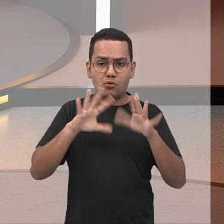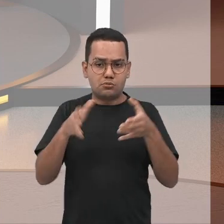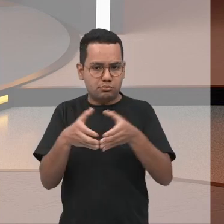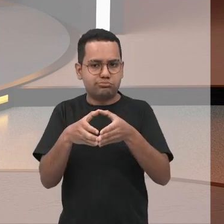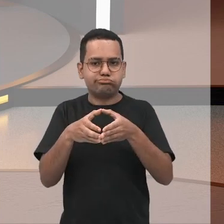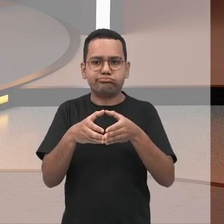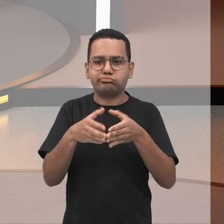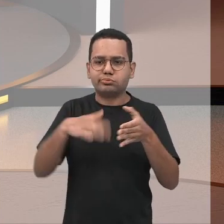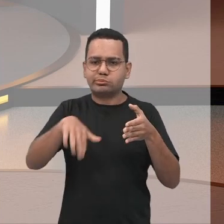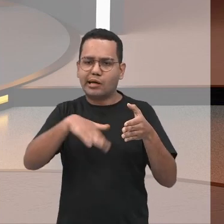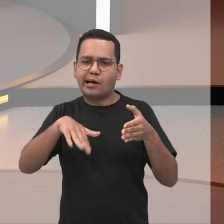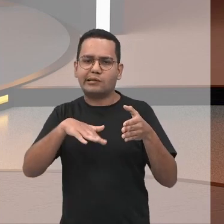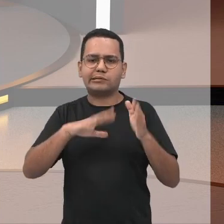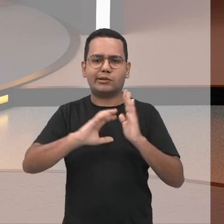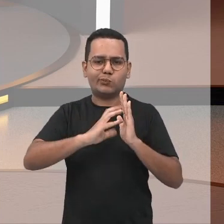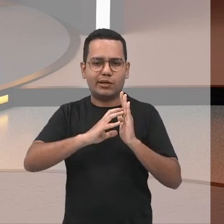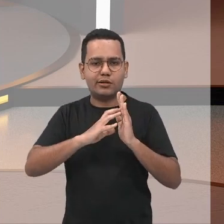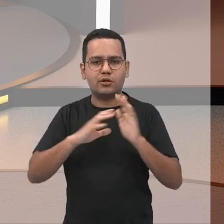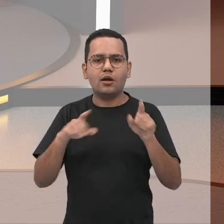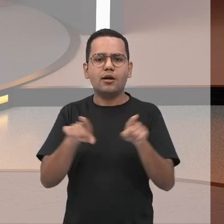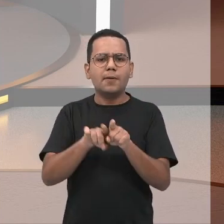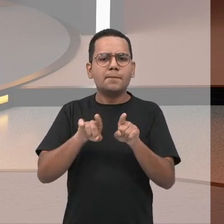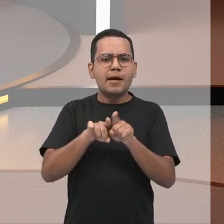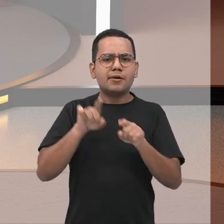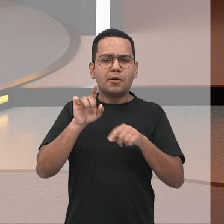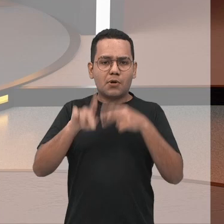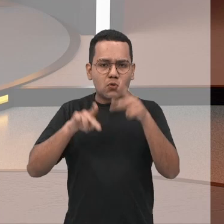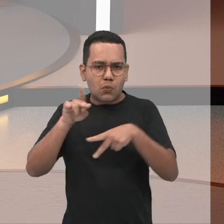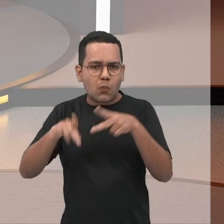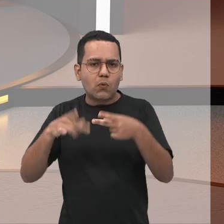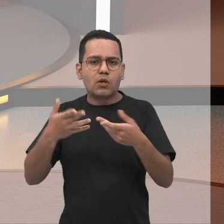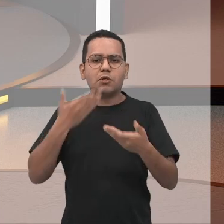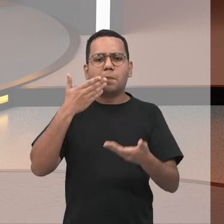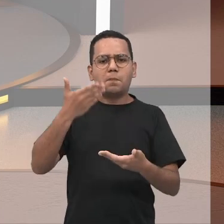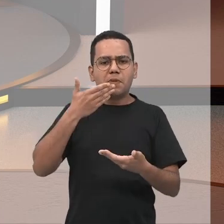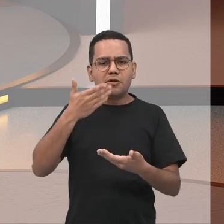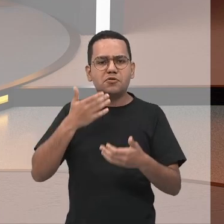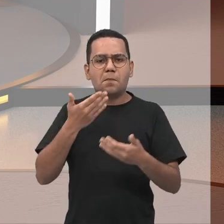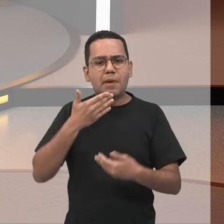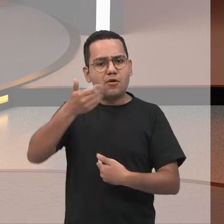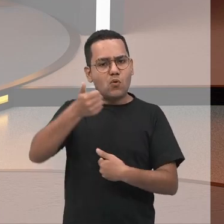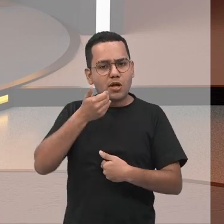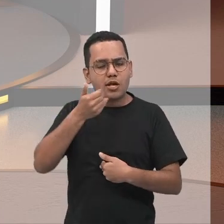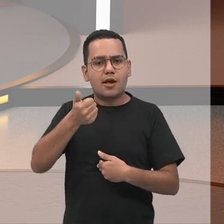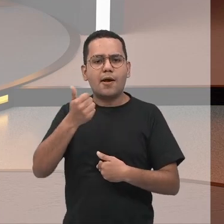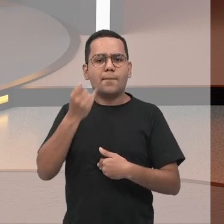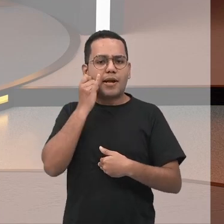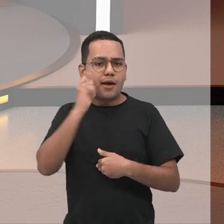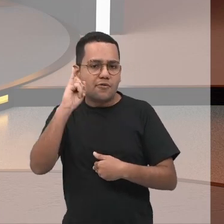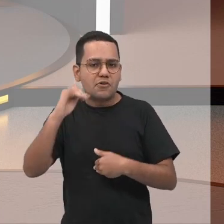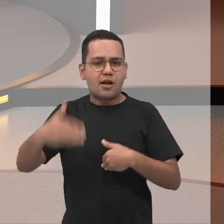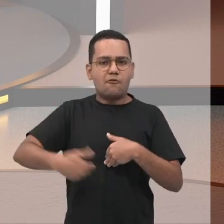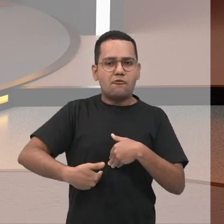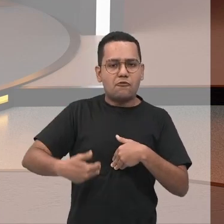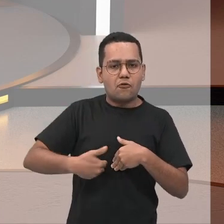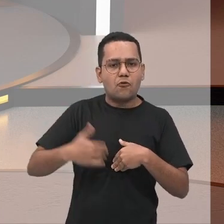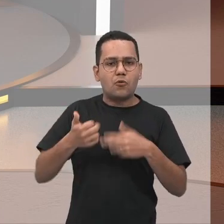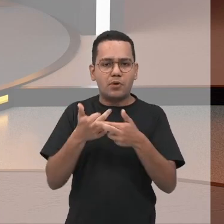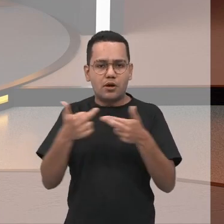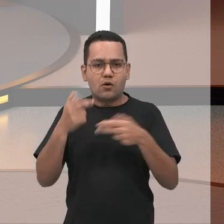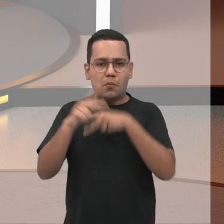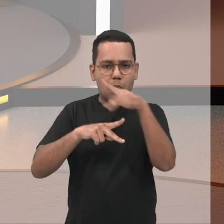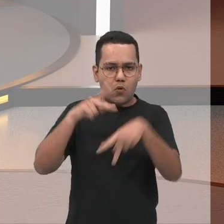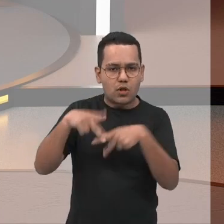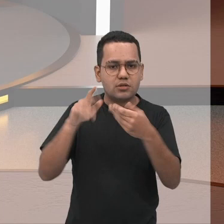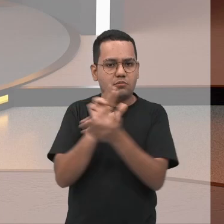populares que lutavam contra a fome e a miséria de uma população formada por negros, indígenas, mestiços e